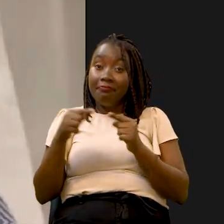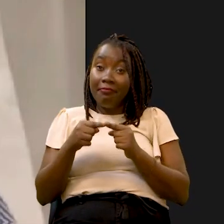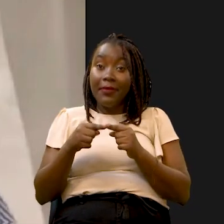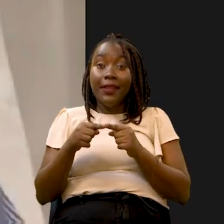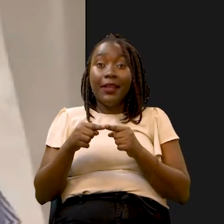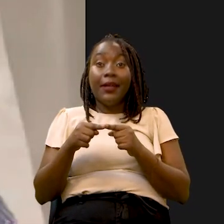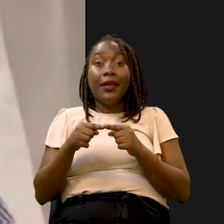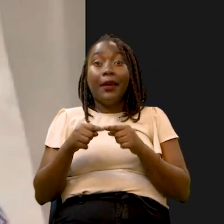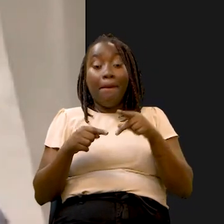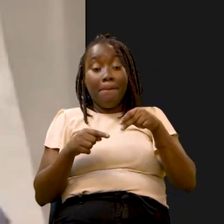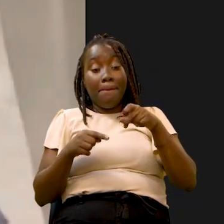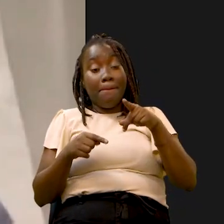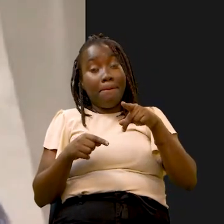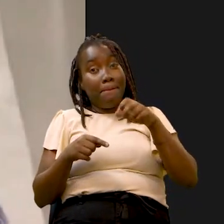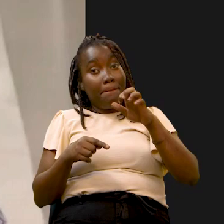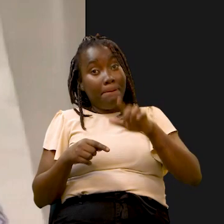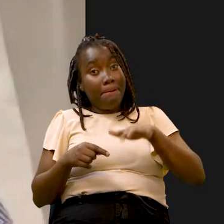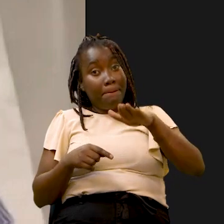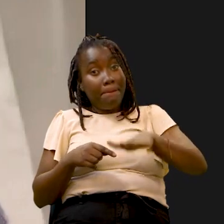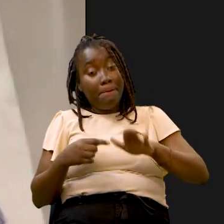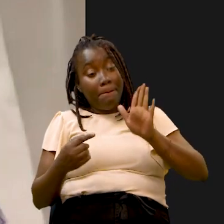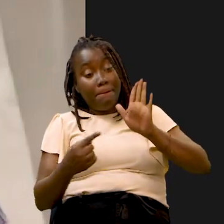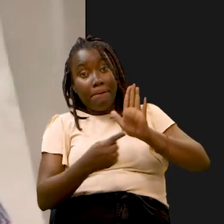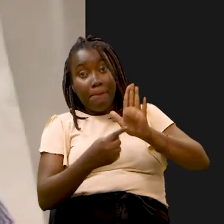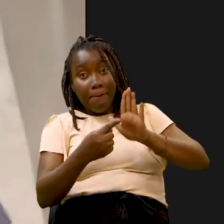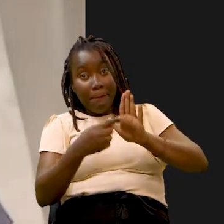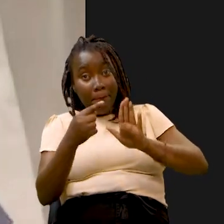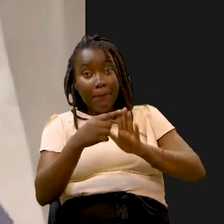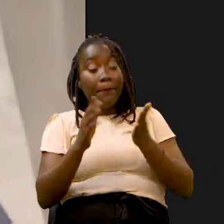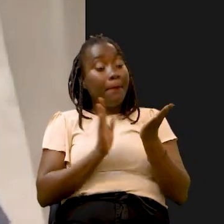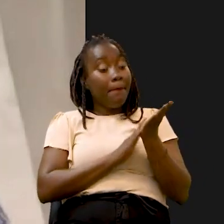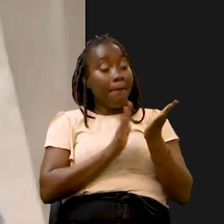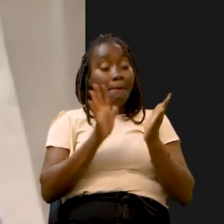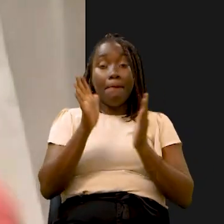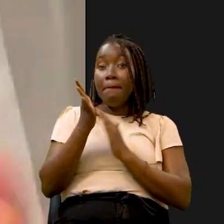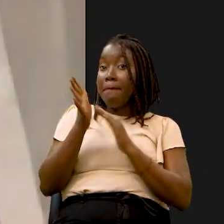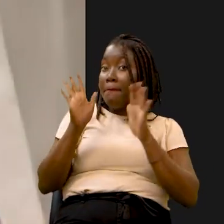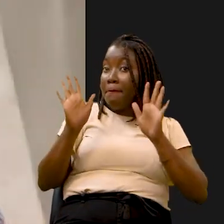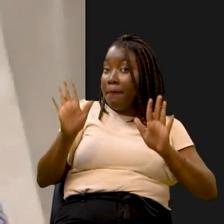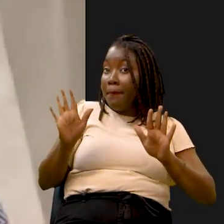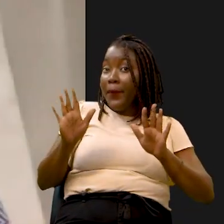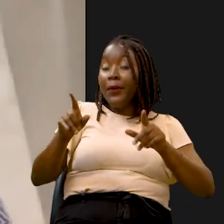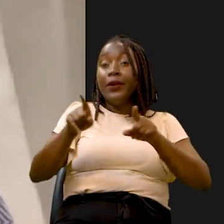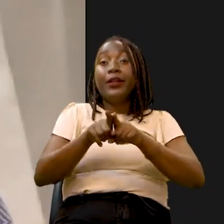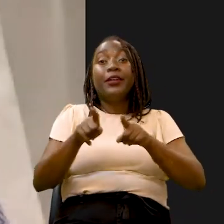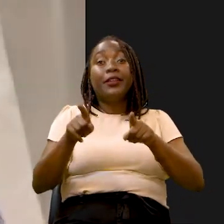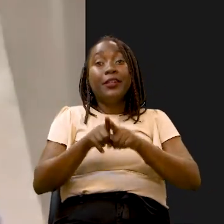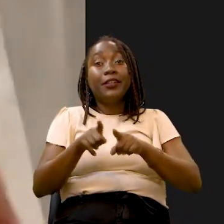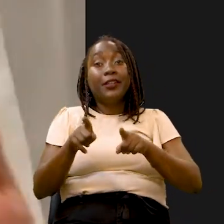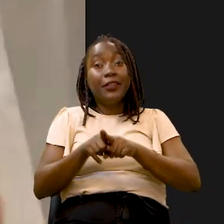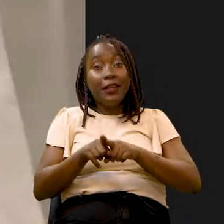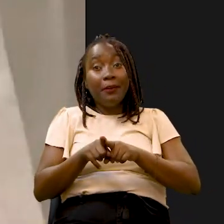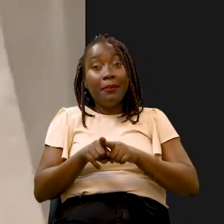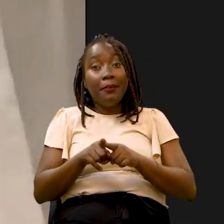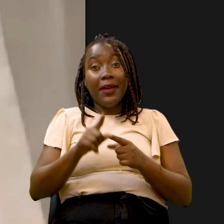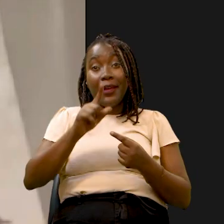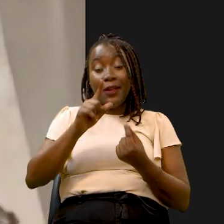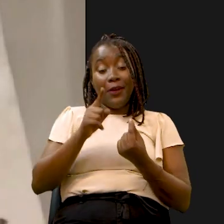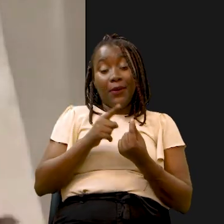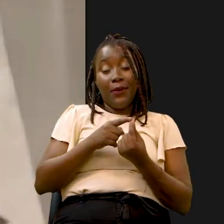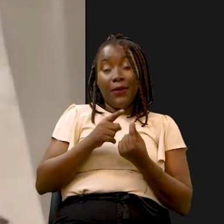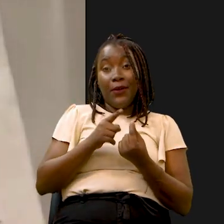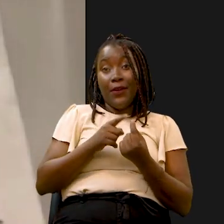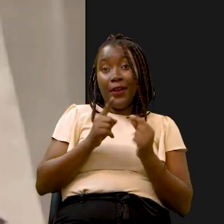suspeita maior. Então, isso vale para a região da planta dos pés, da palma das mãos e